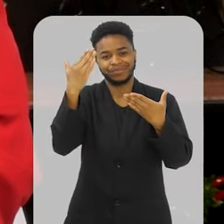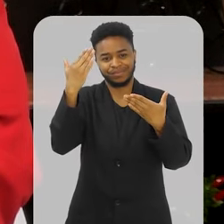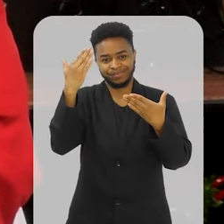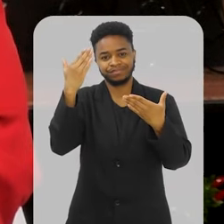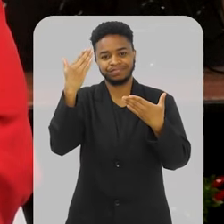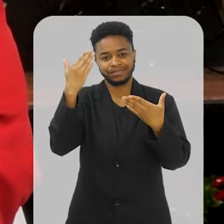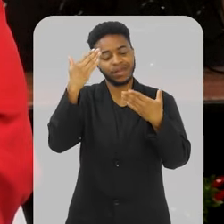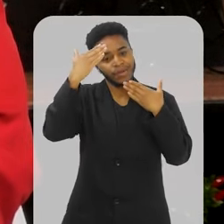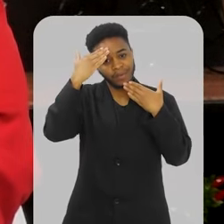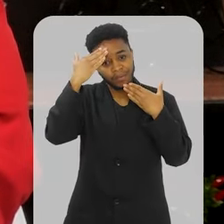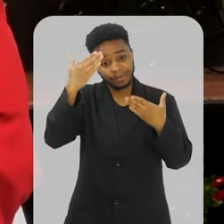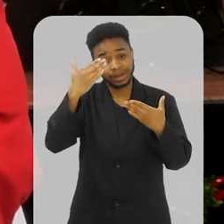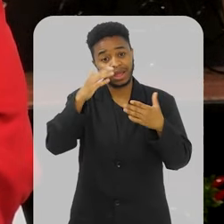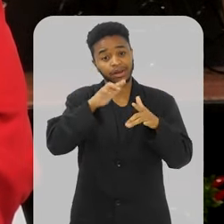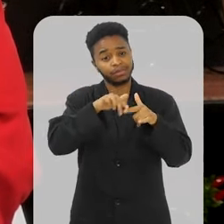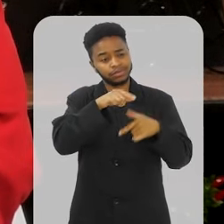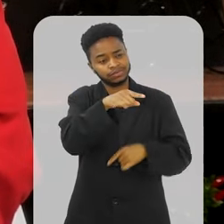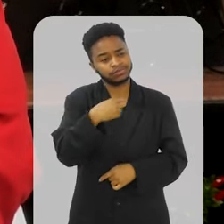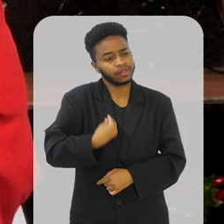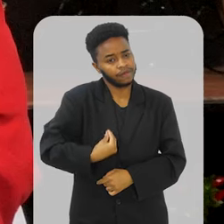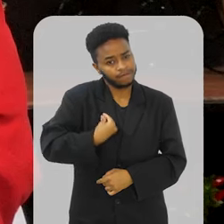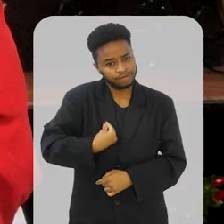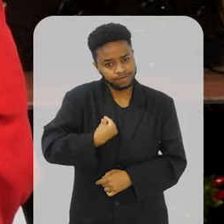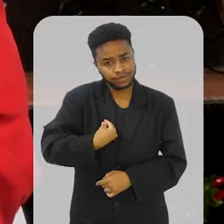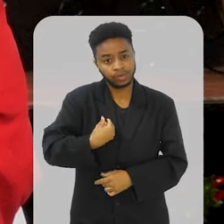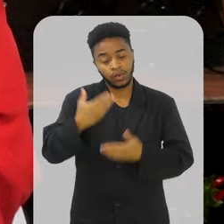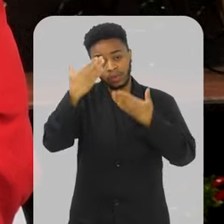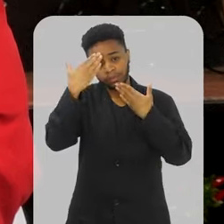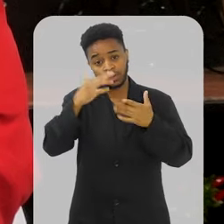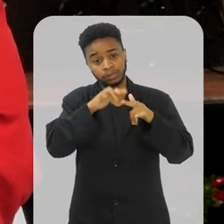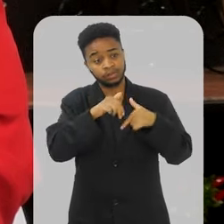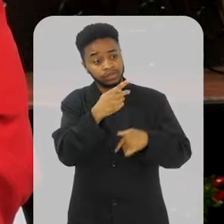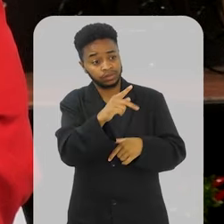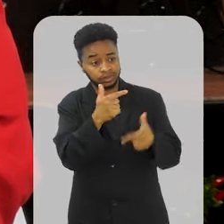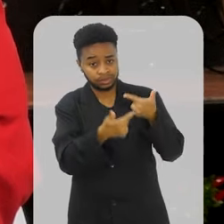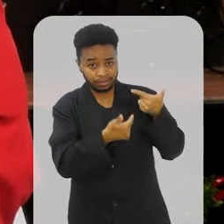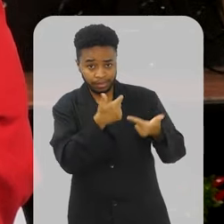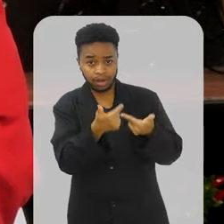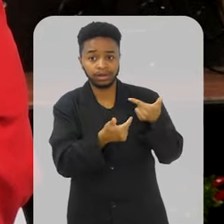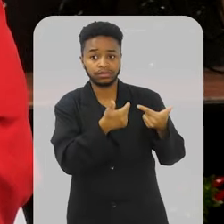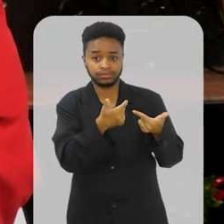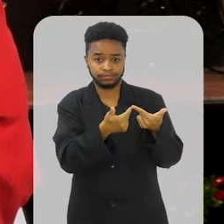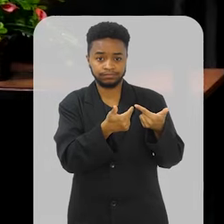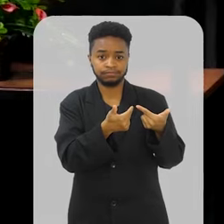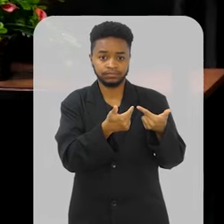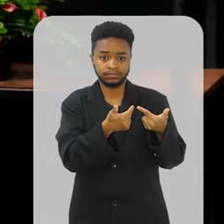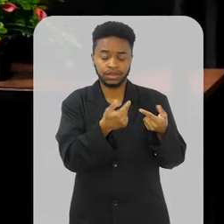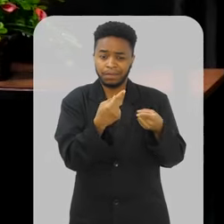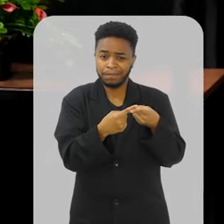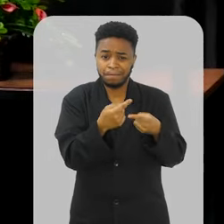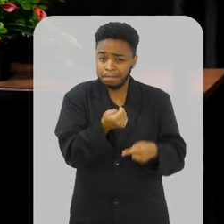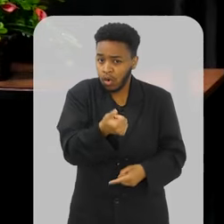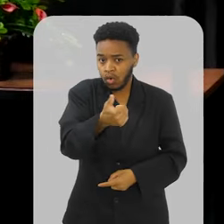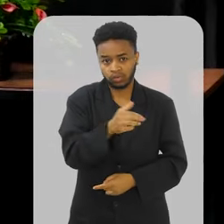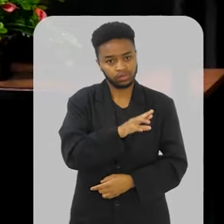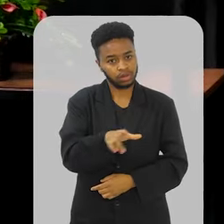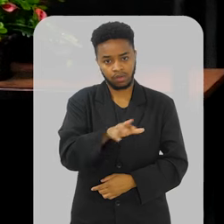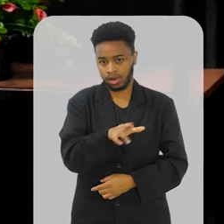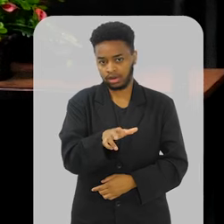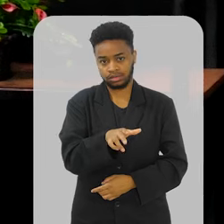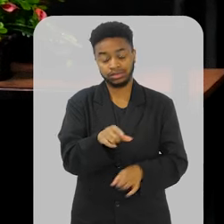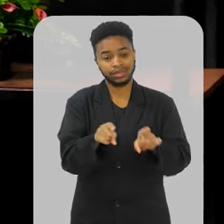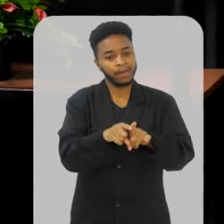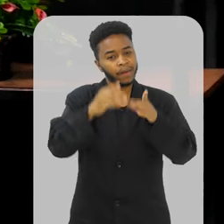muito obrigada obrigado por o senhor existir Obrigado pelo trabalho que o senhor faz que não é